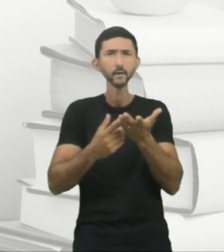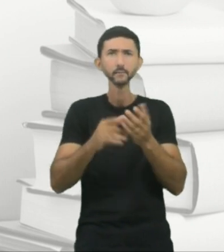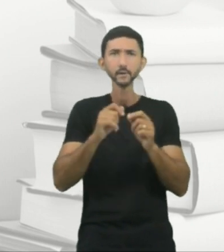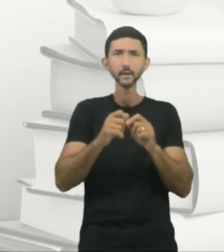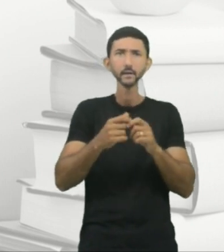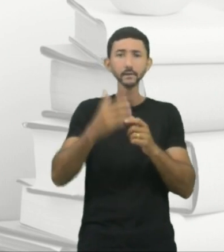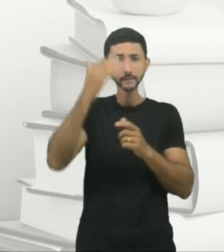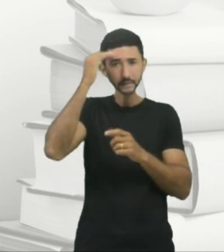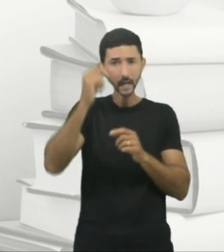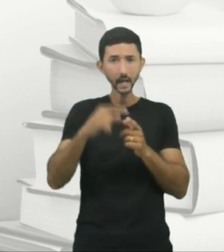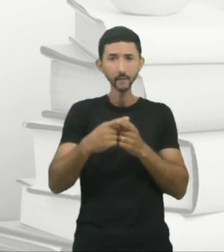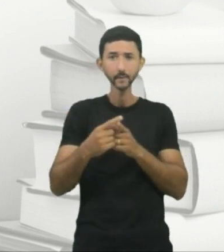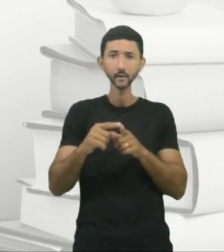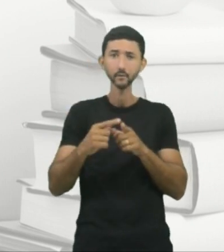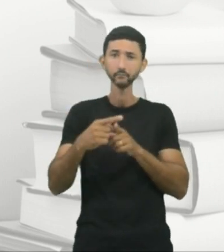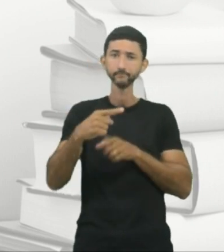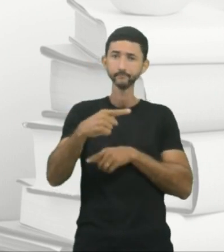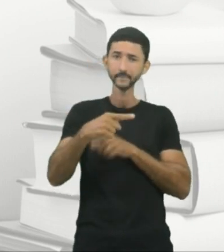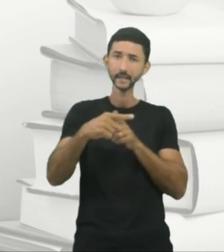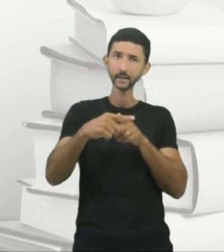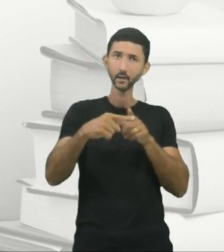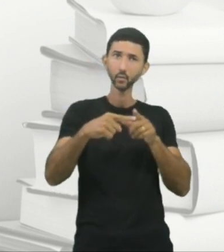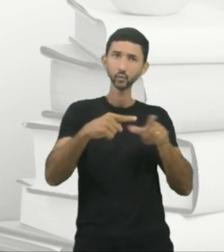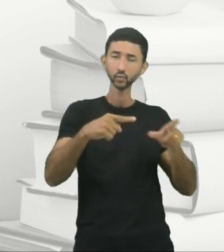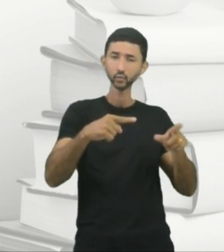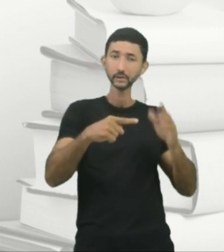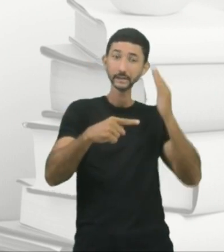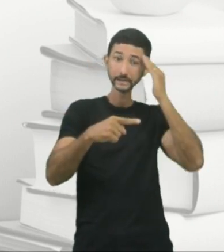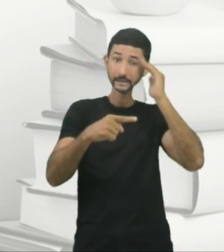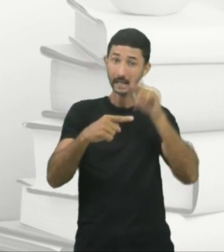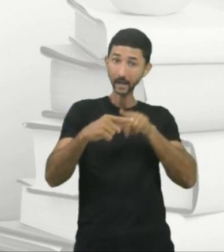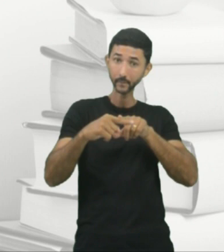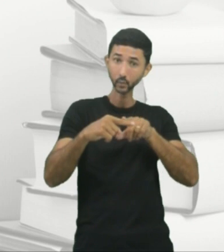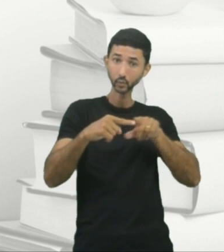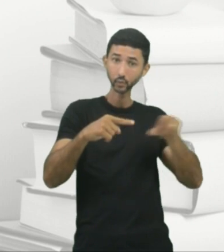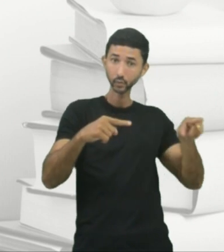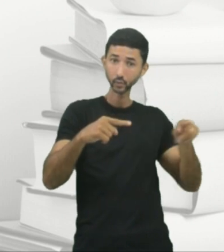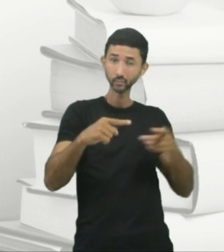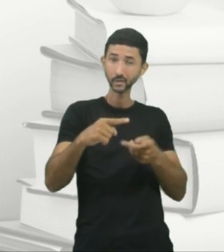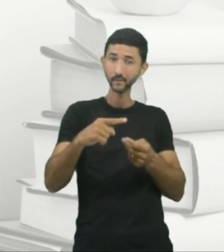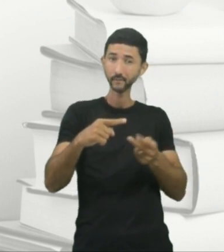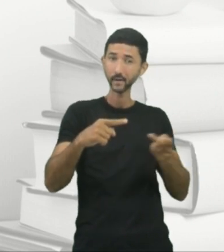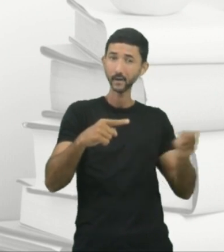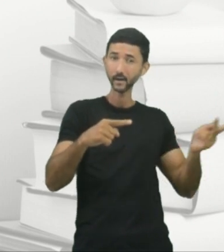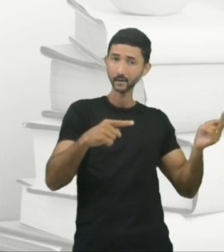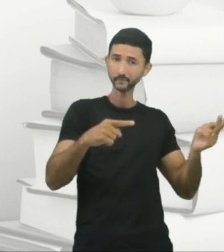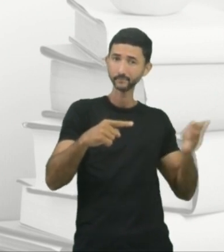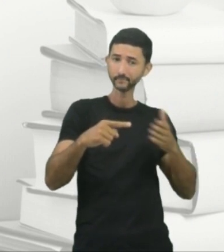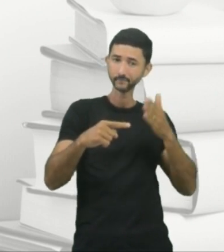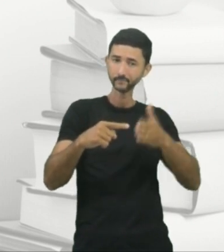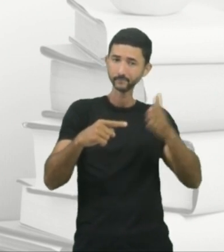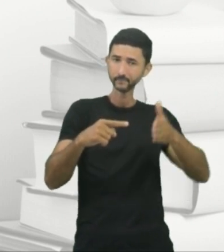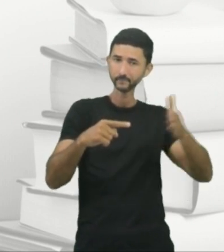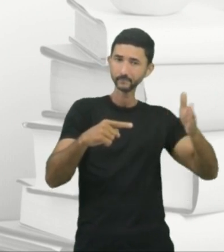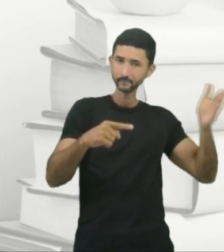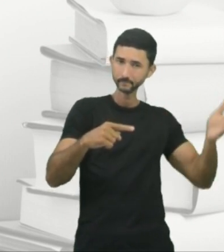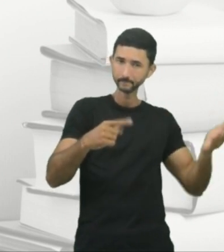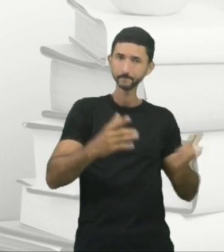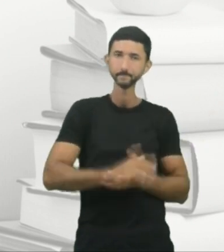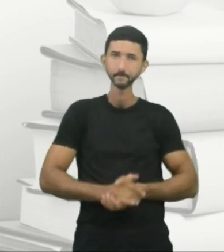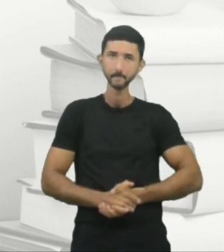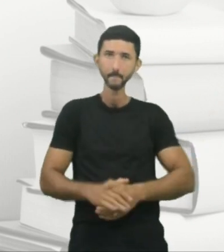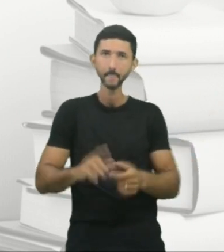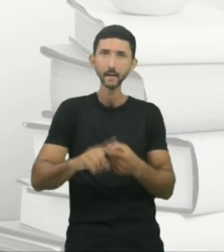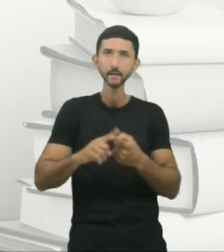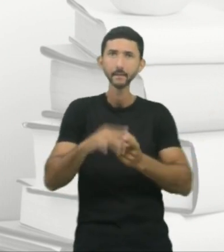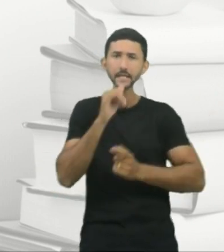porque basta eu representar com a seta que já está indicando que eu posso ter números lá na frente. Tá?